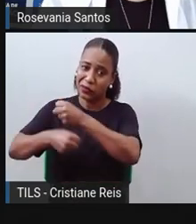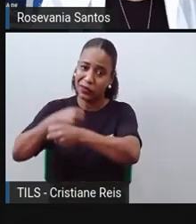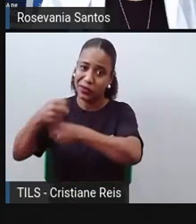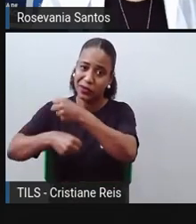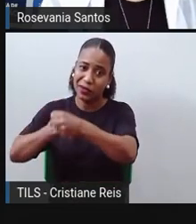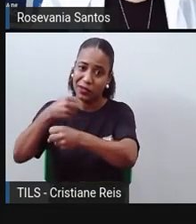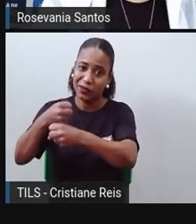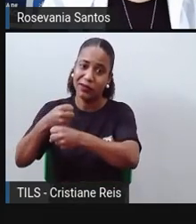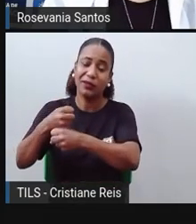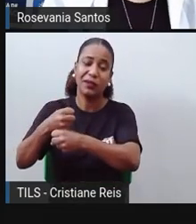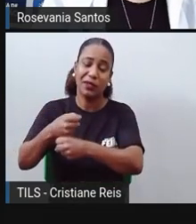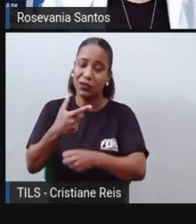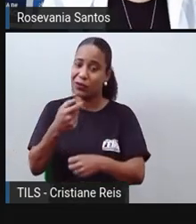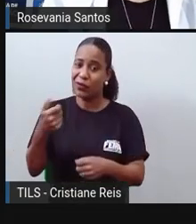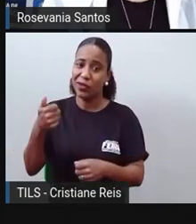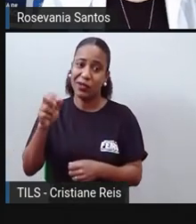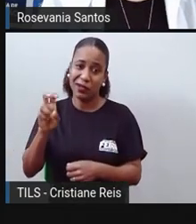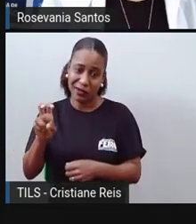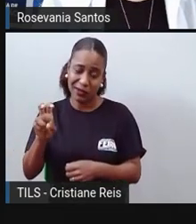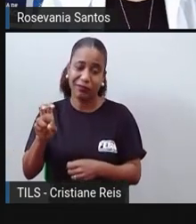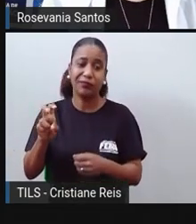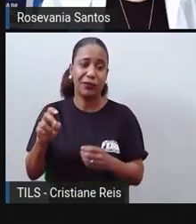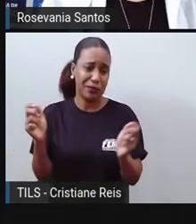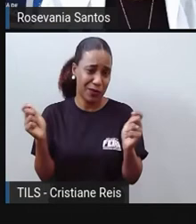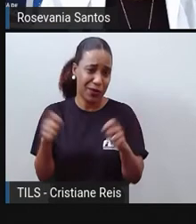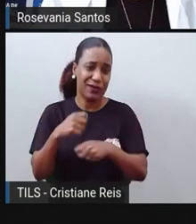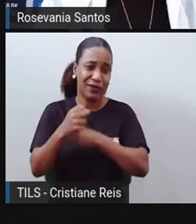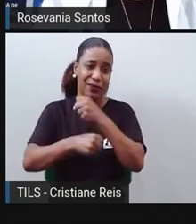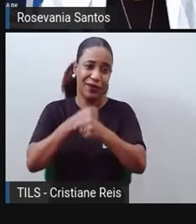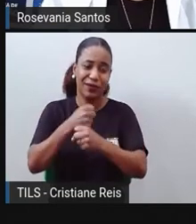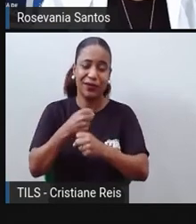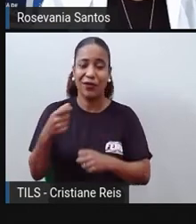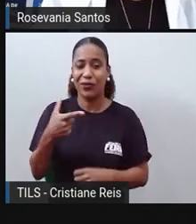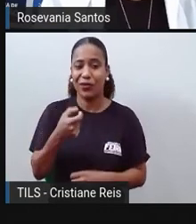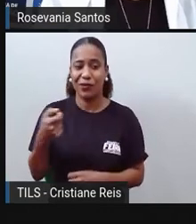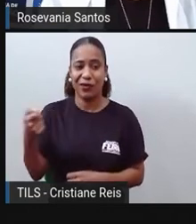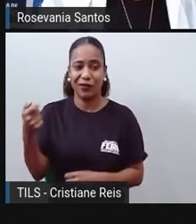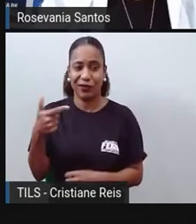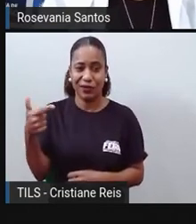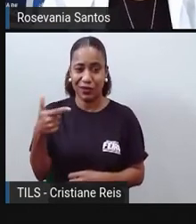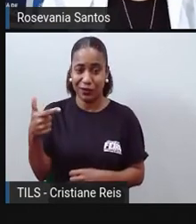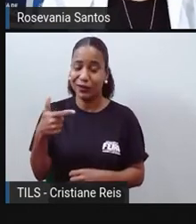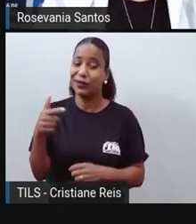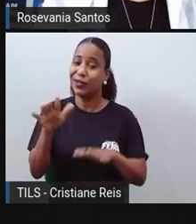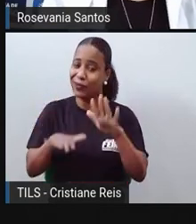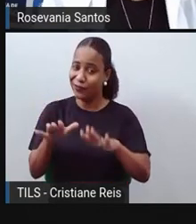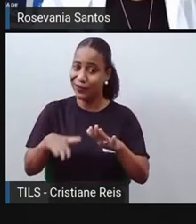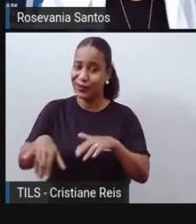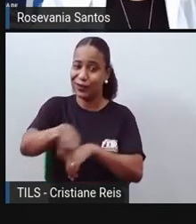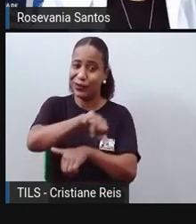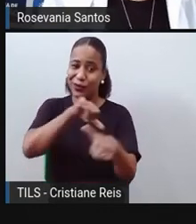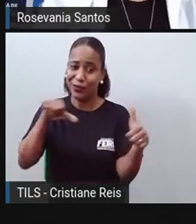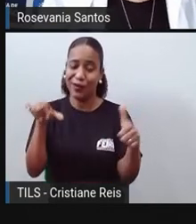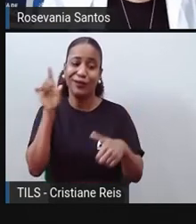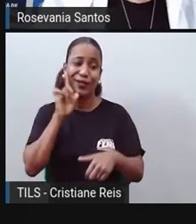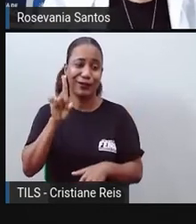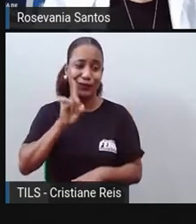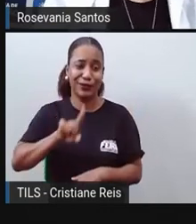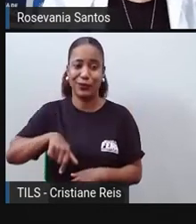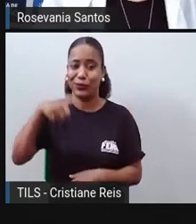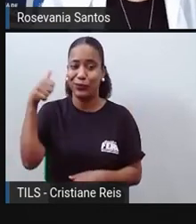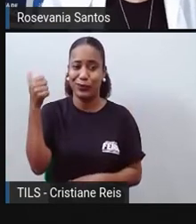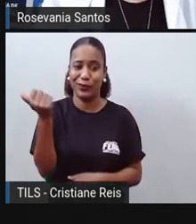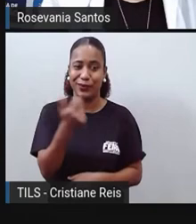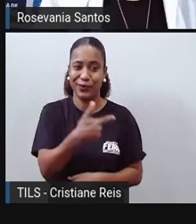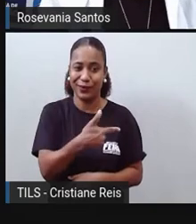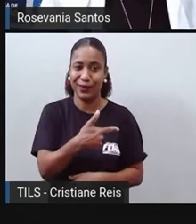mapa de 2015, pode ser que até o de 2022 a gente já tenha, né, feito a dança das cadeiras aqui, já tenha mudado. Eu procurei o mais atual, mas